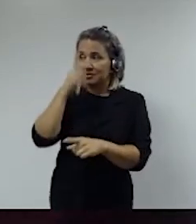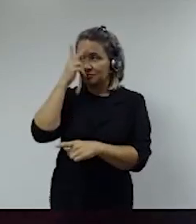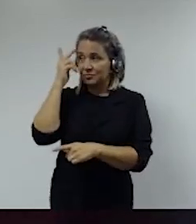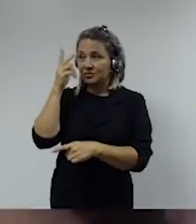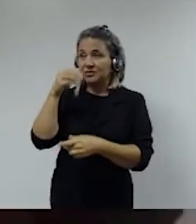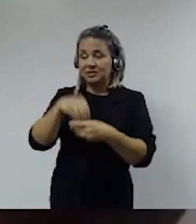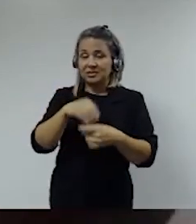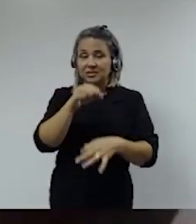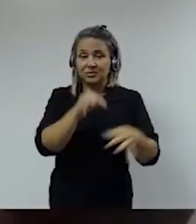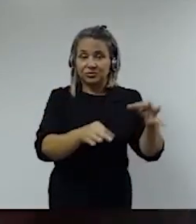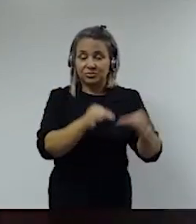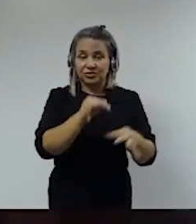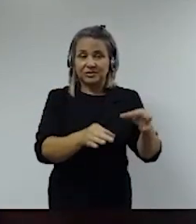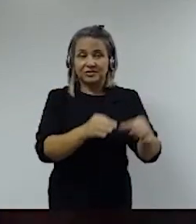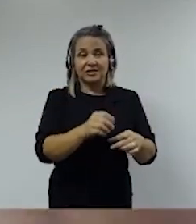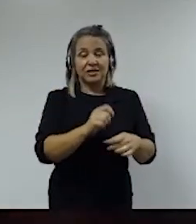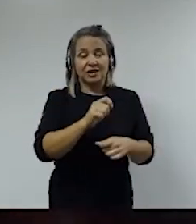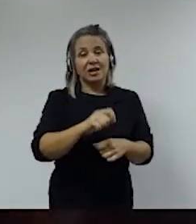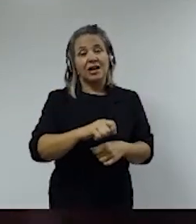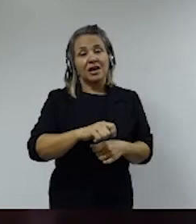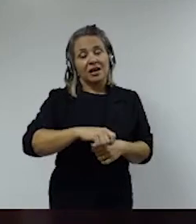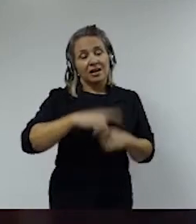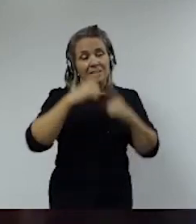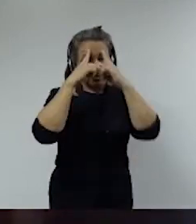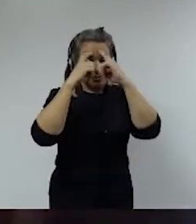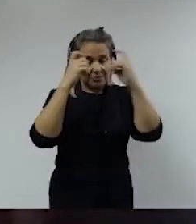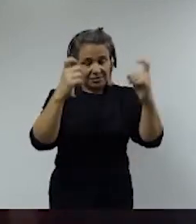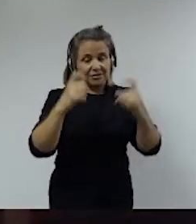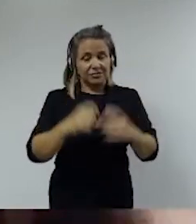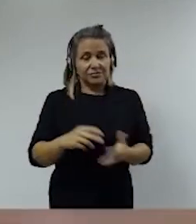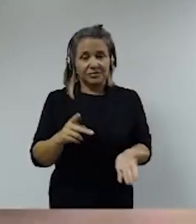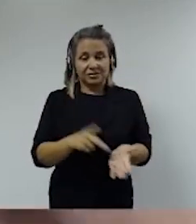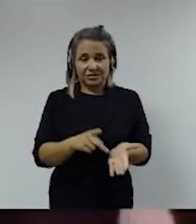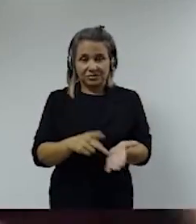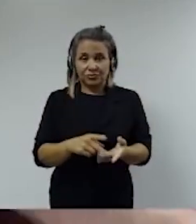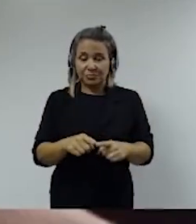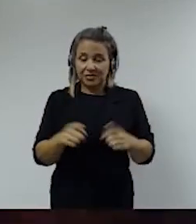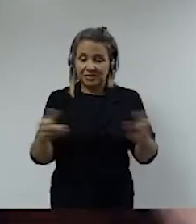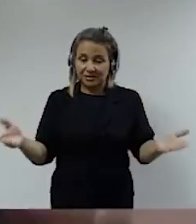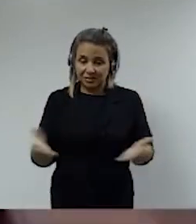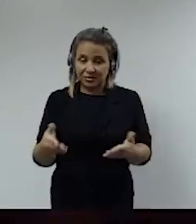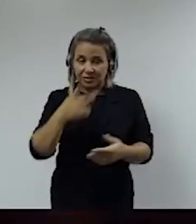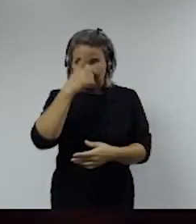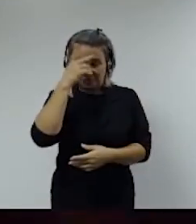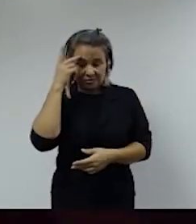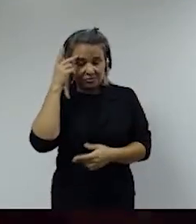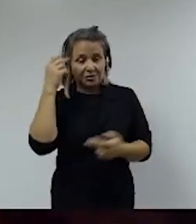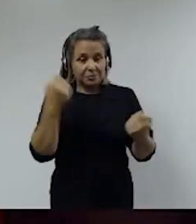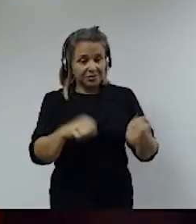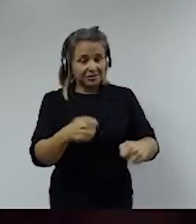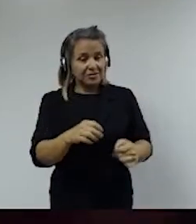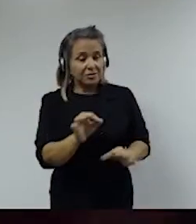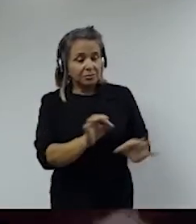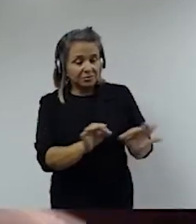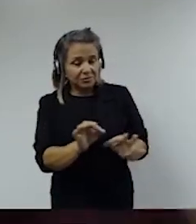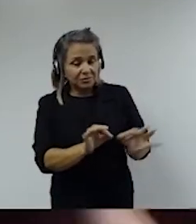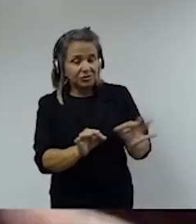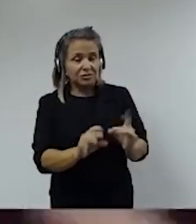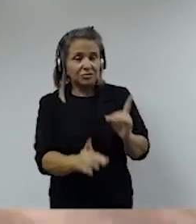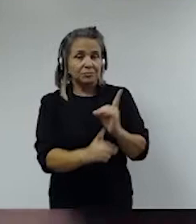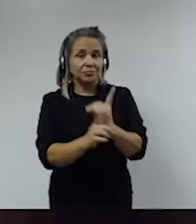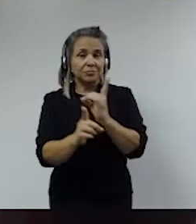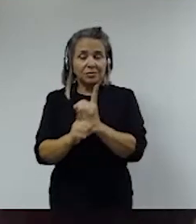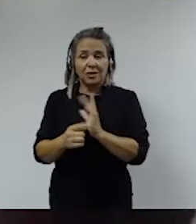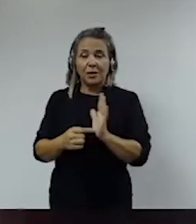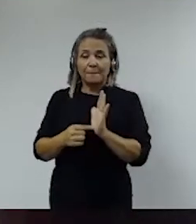justiça criminal. Ninguém, obviamente, pode ser submetido a um risco à sua saúde, mas eu acho que, nesse momento, a gente já tem medidas identificadas que poderiam